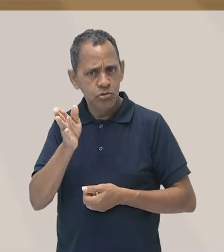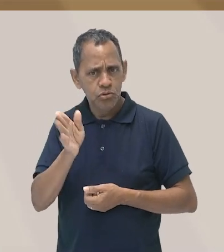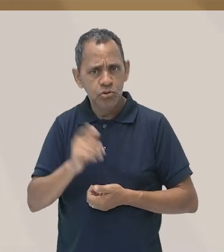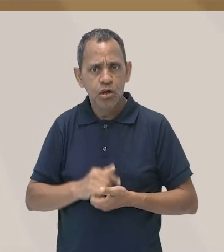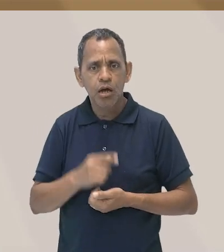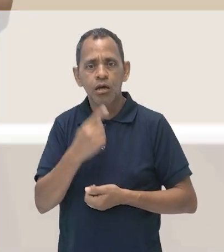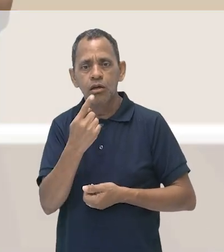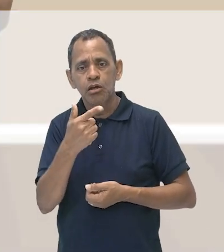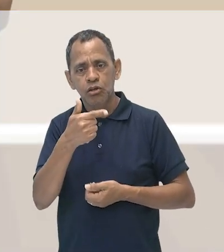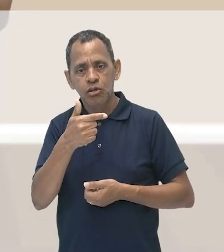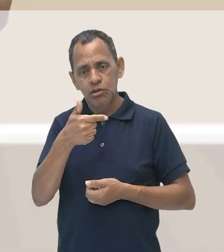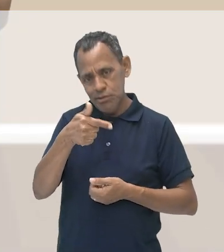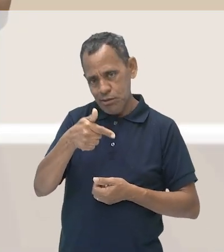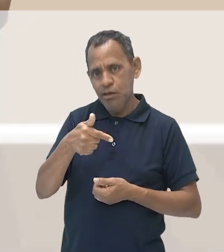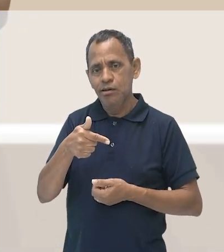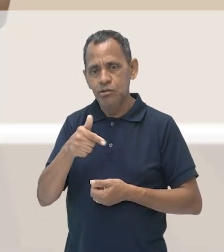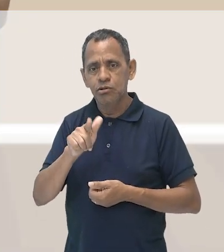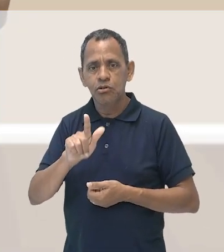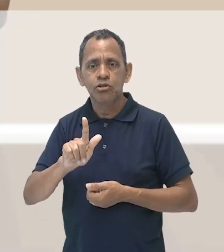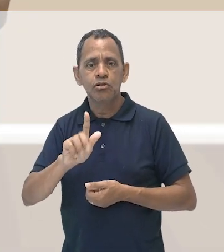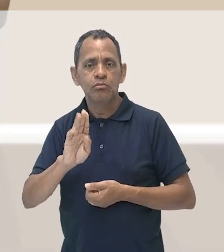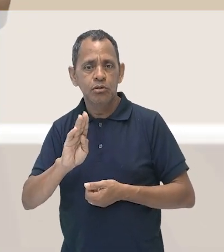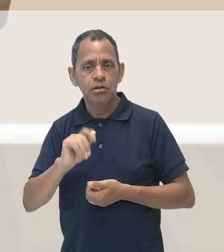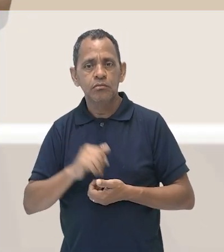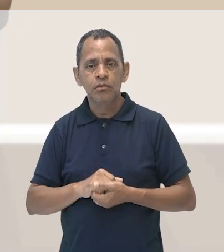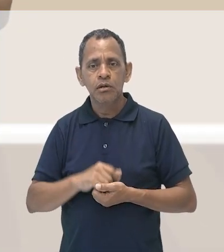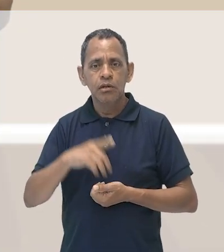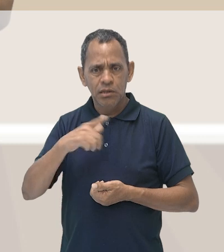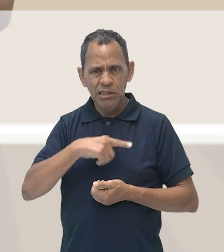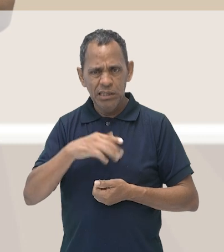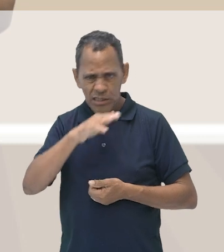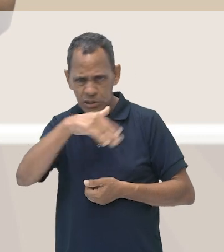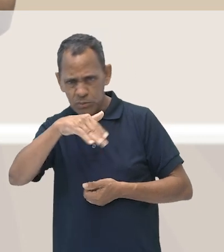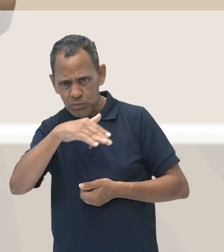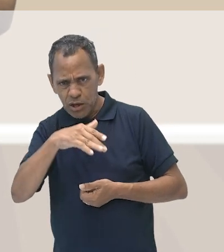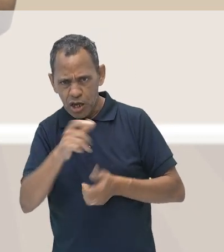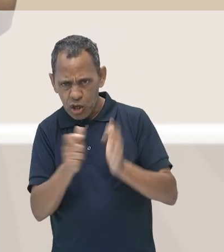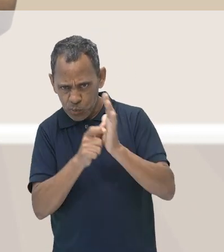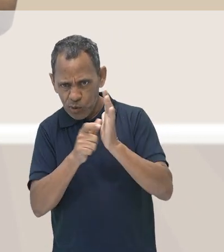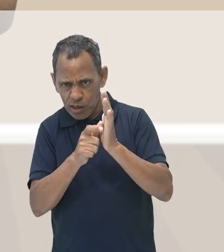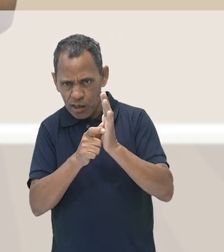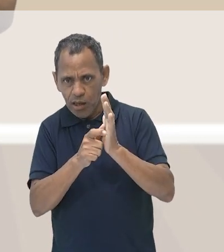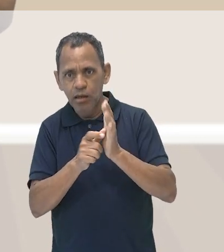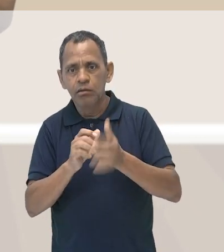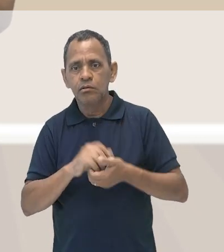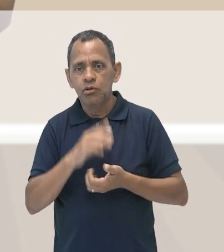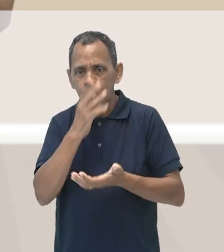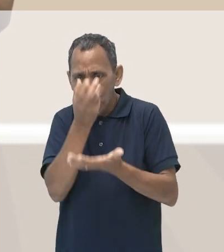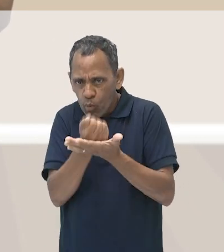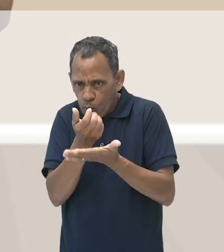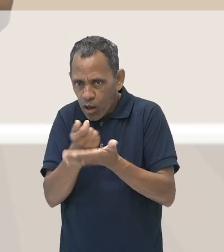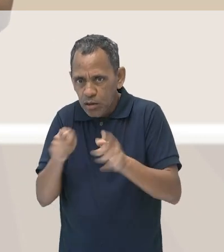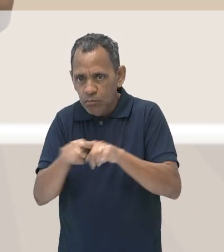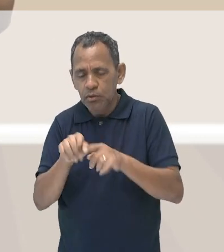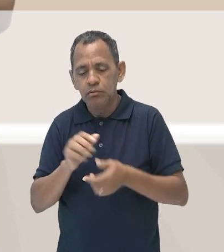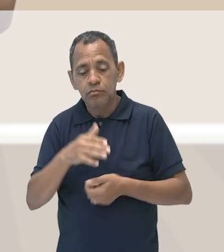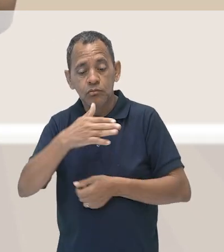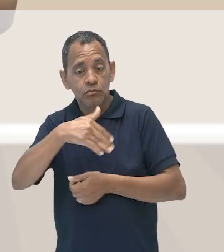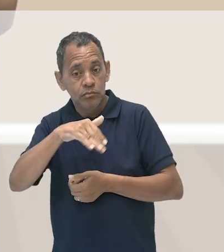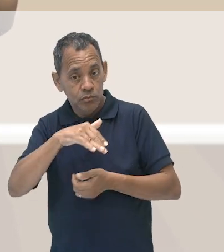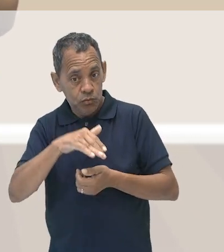127,70 gigabytes. Há espaço suficiente para instalar o aplicativo? Qual é o espaço disponível no